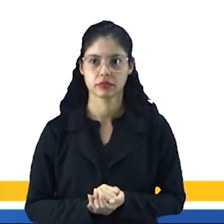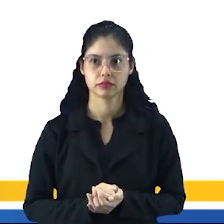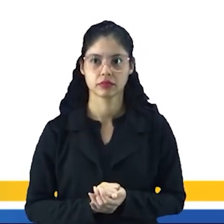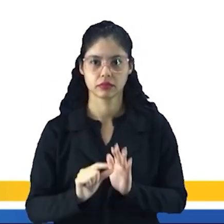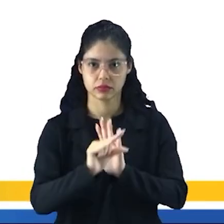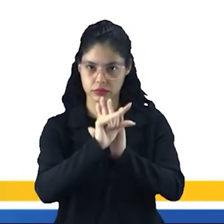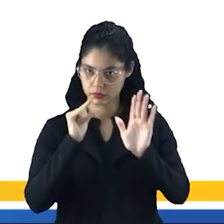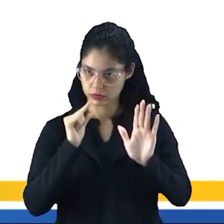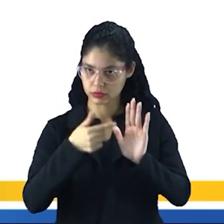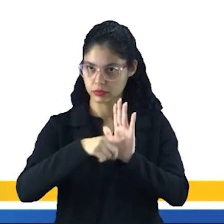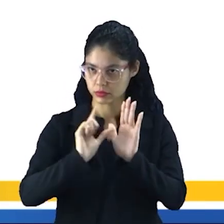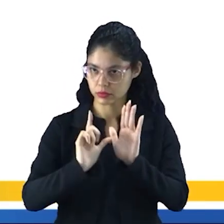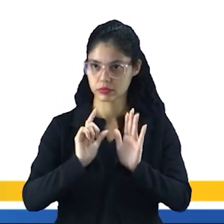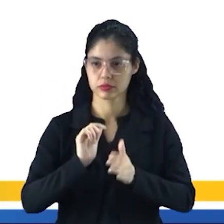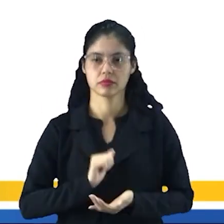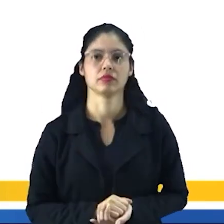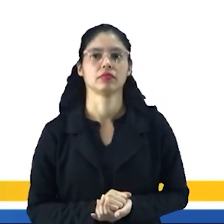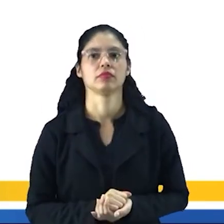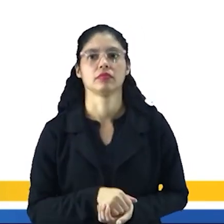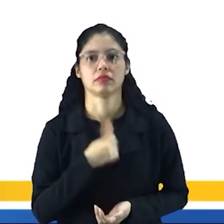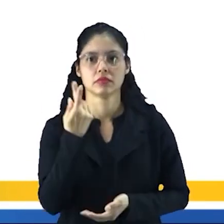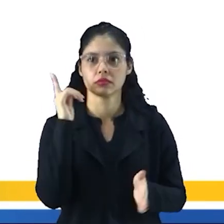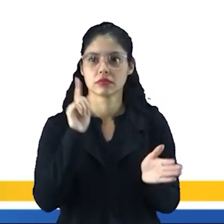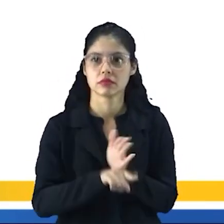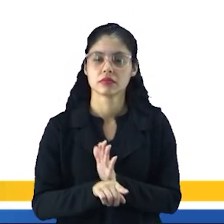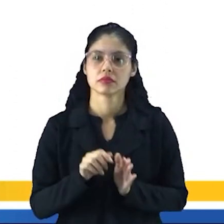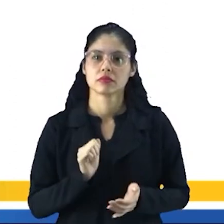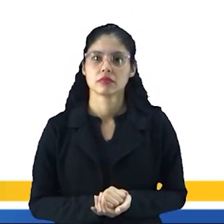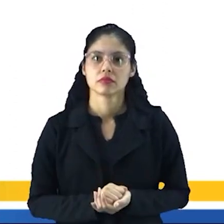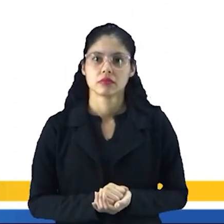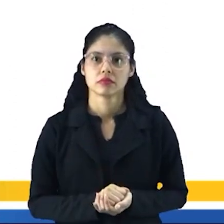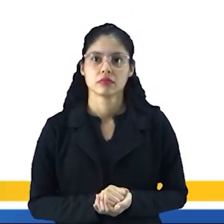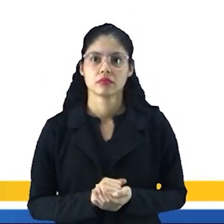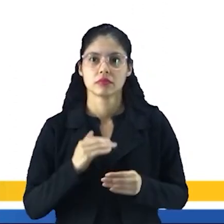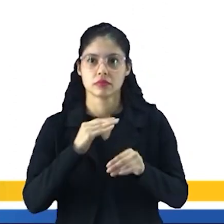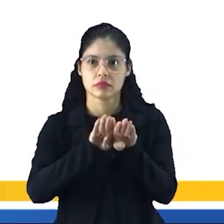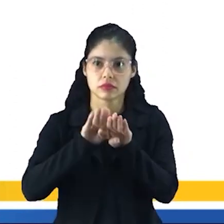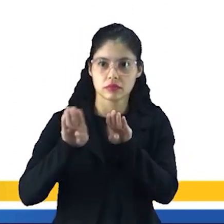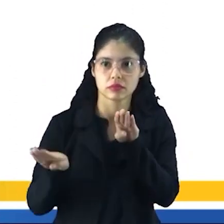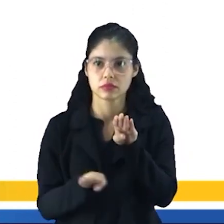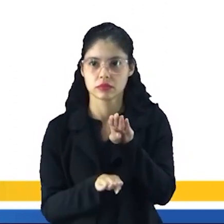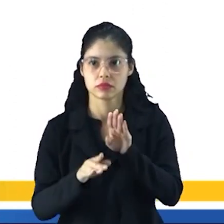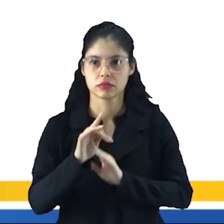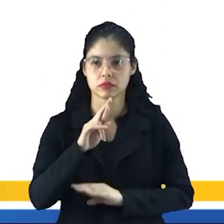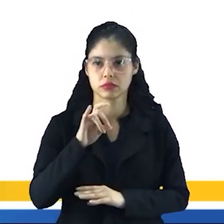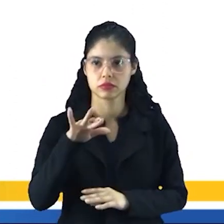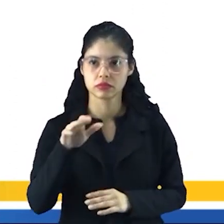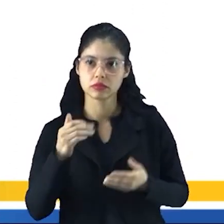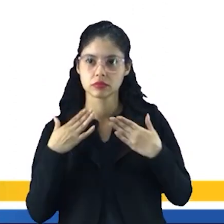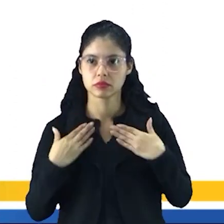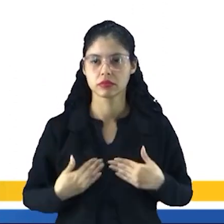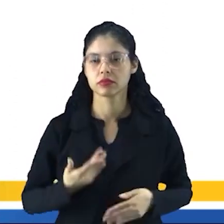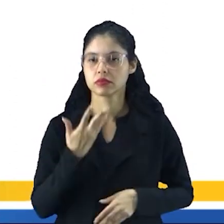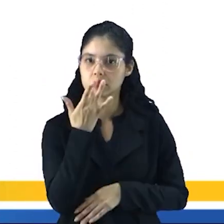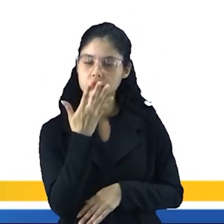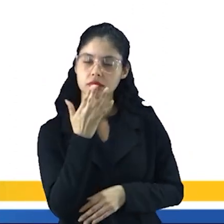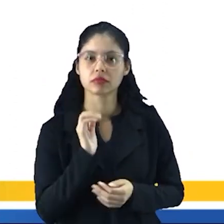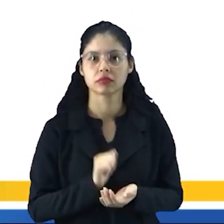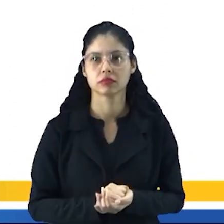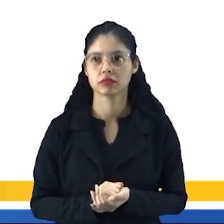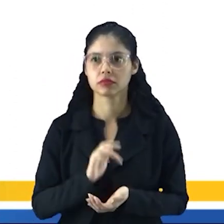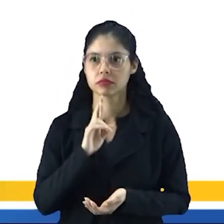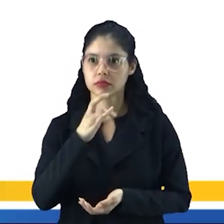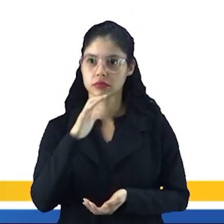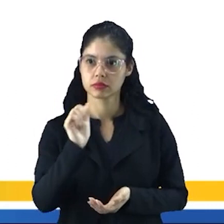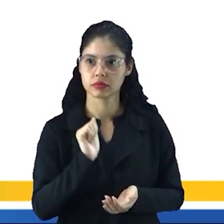tem uma citação antes, tá? E depois a pergunta. Na citação ele diz: desiguais na fisionomia, na cor e